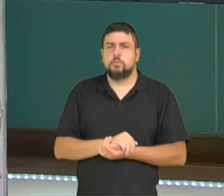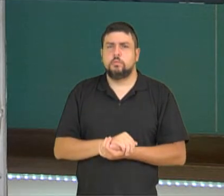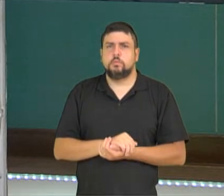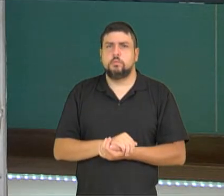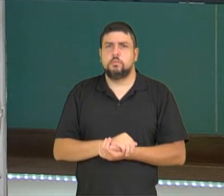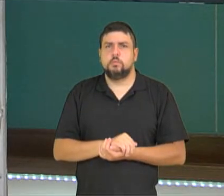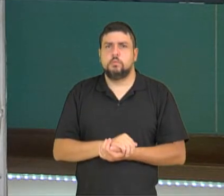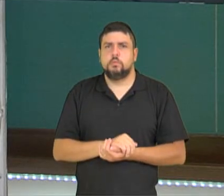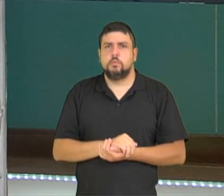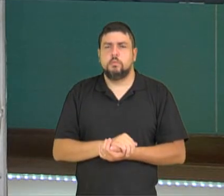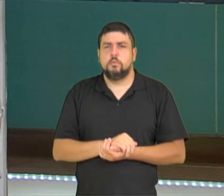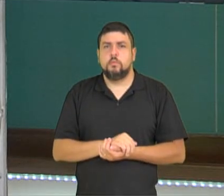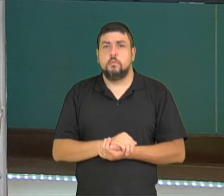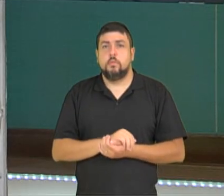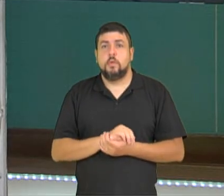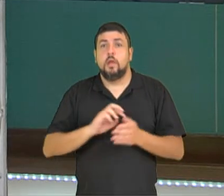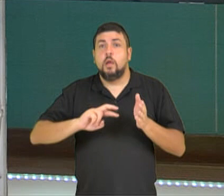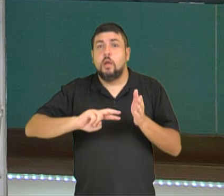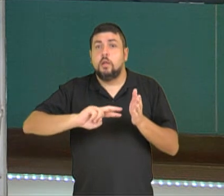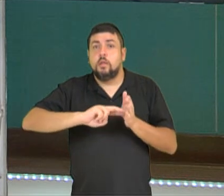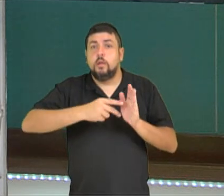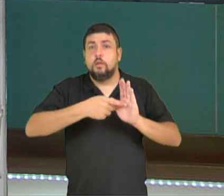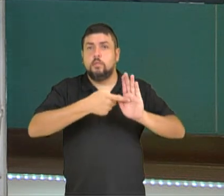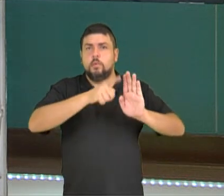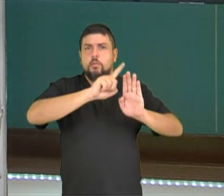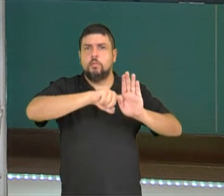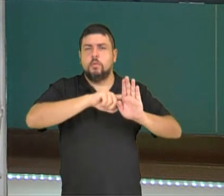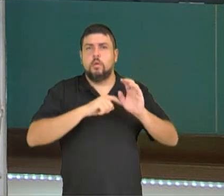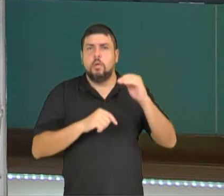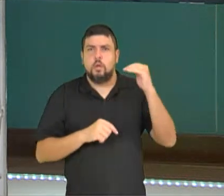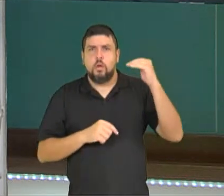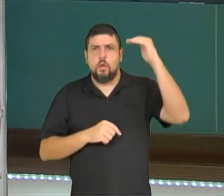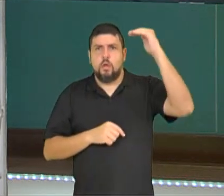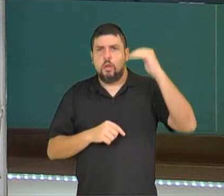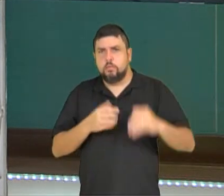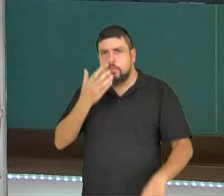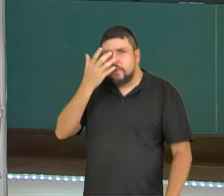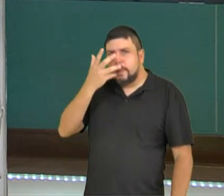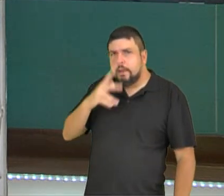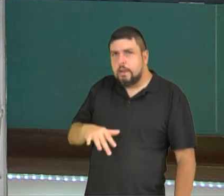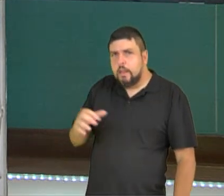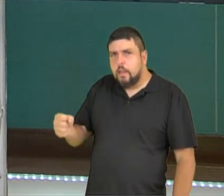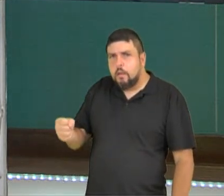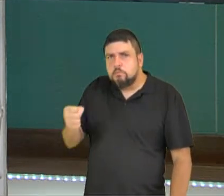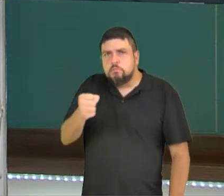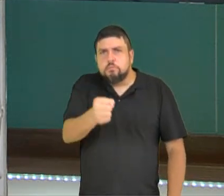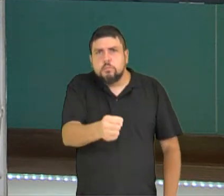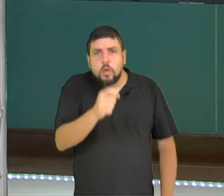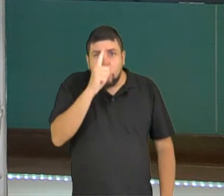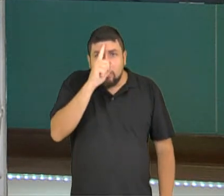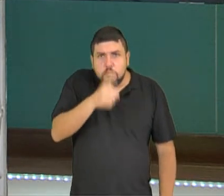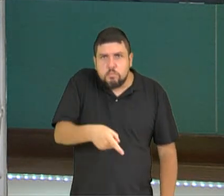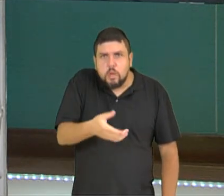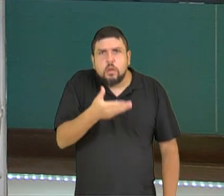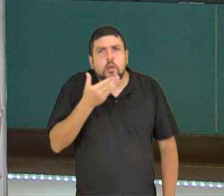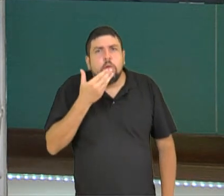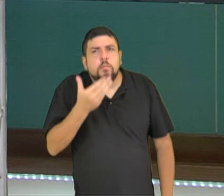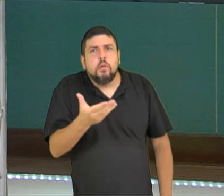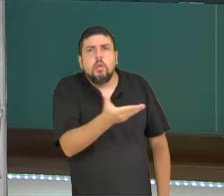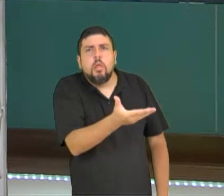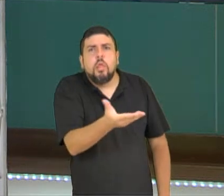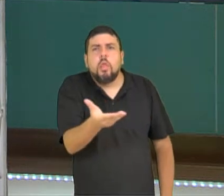Um adulto que explora crianças para pedir esmolas. Isso mesmo. Então, essa questão não